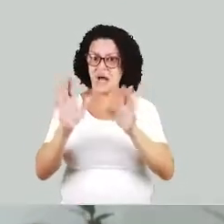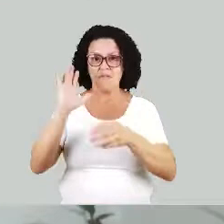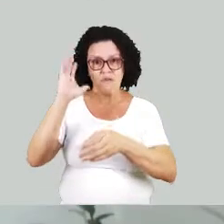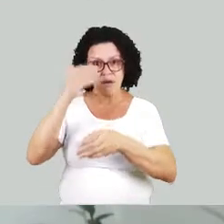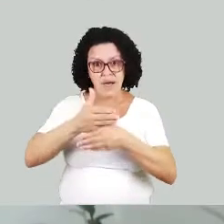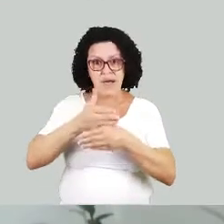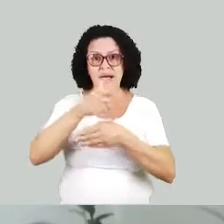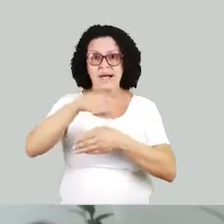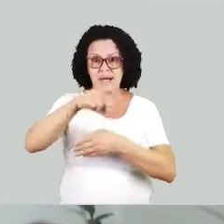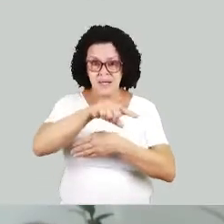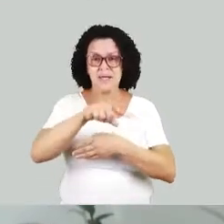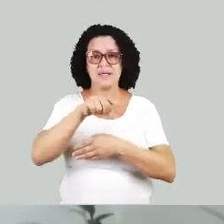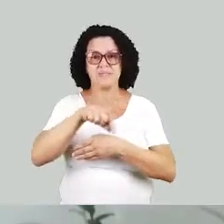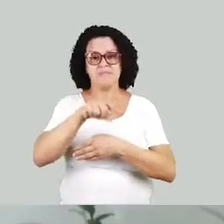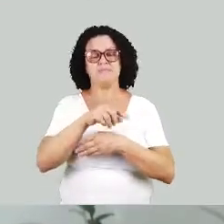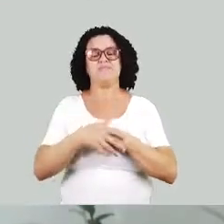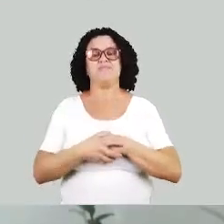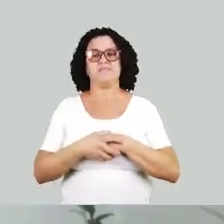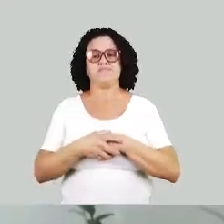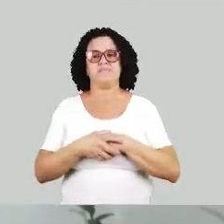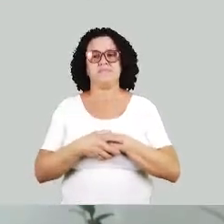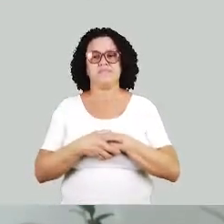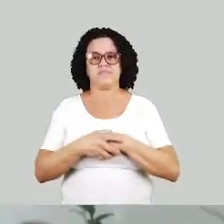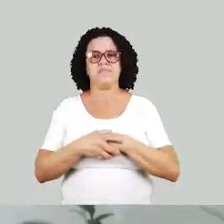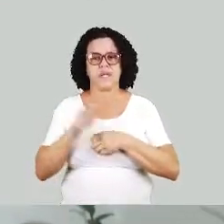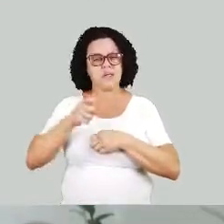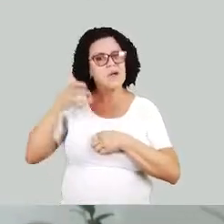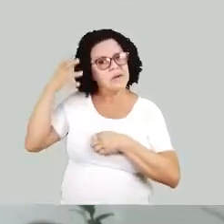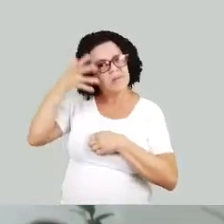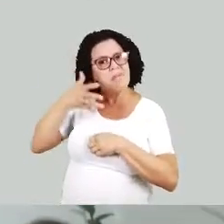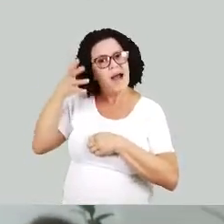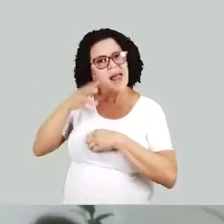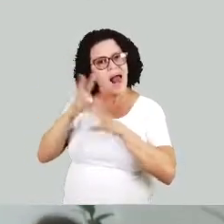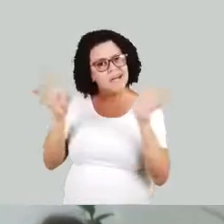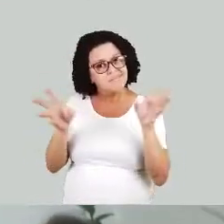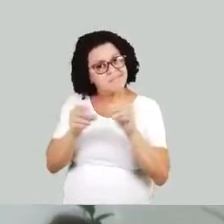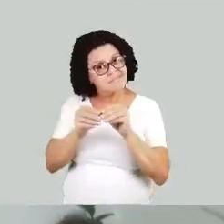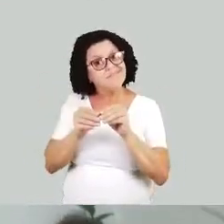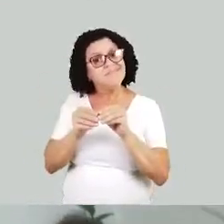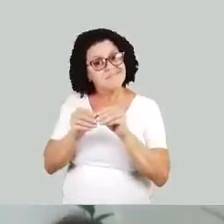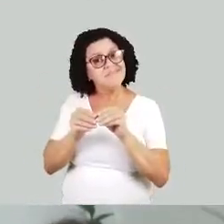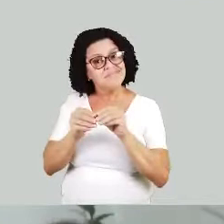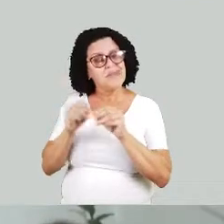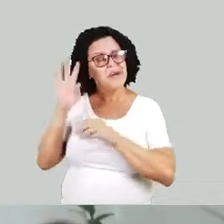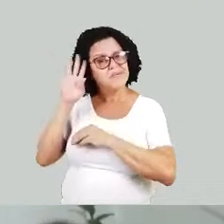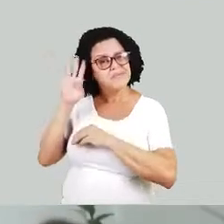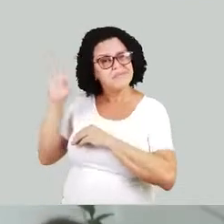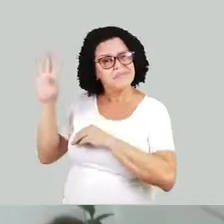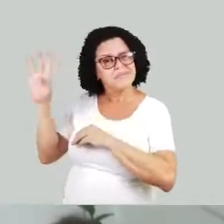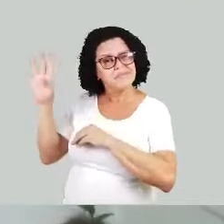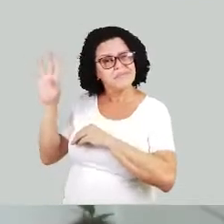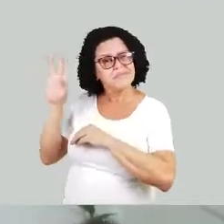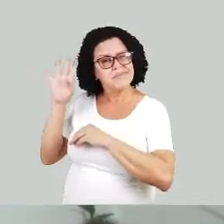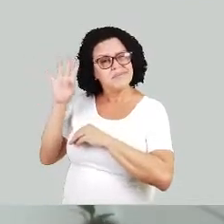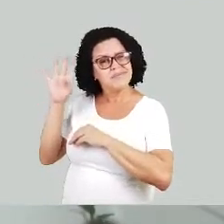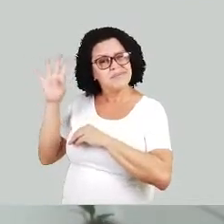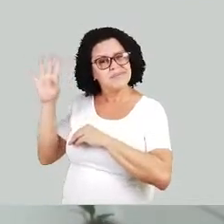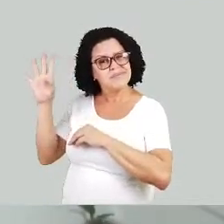fechar aqui essa nossa palestrinha de hoje com 3 reflexões.